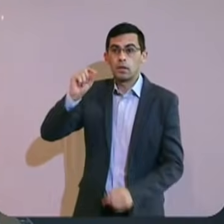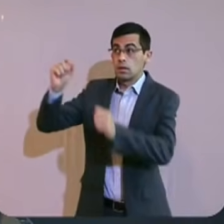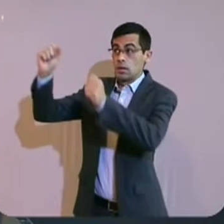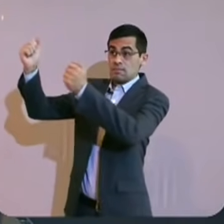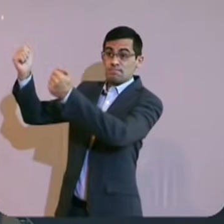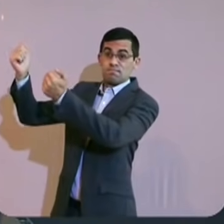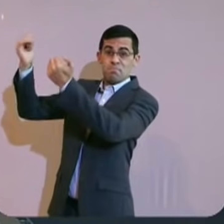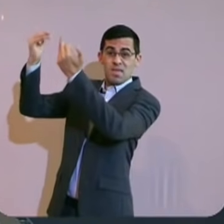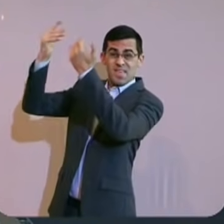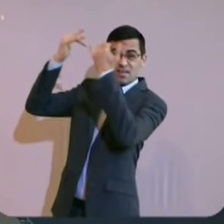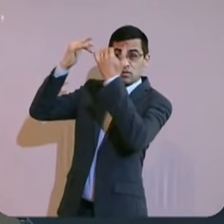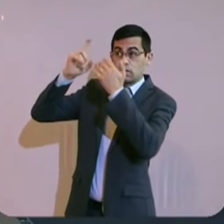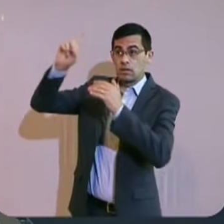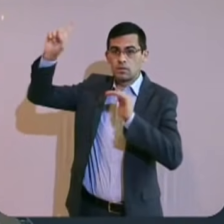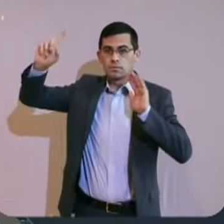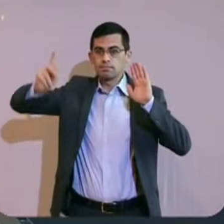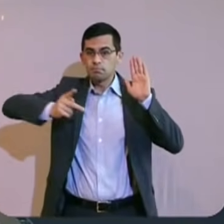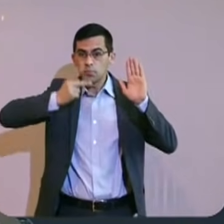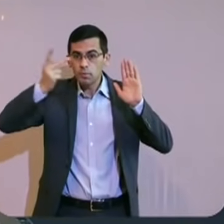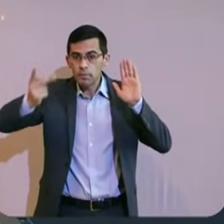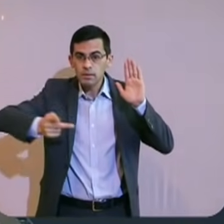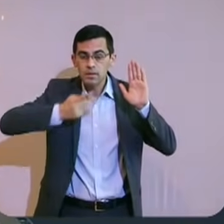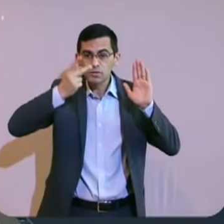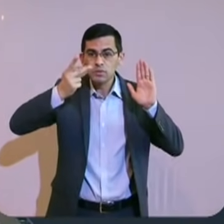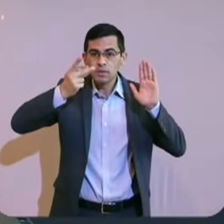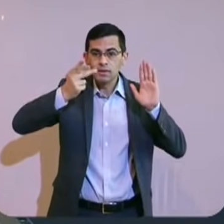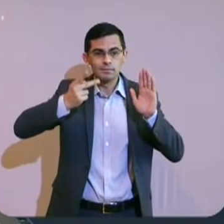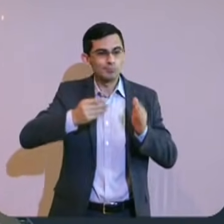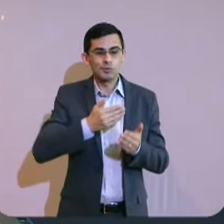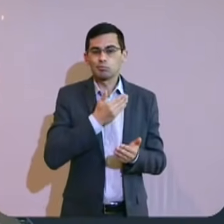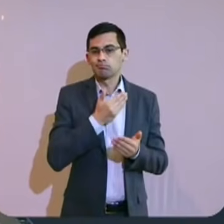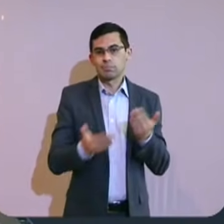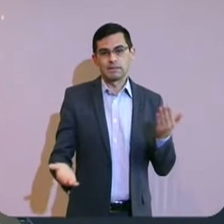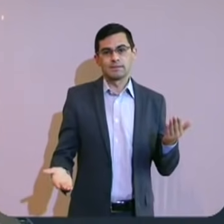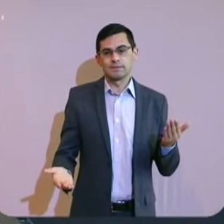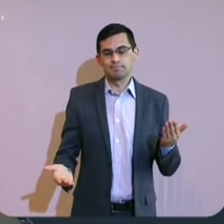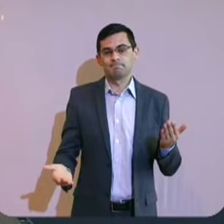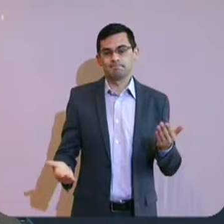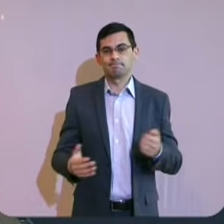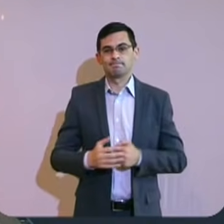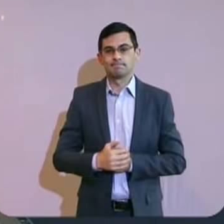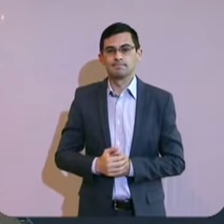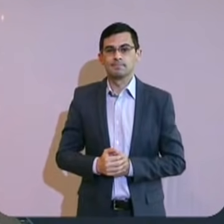bênçãos prometidas não se perdessem.